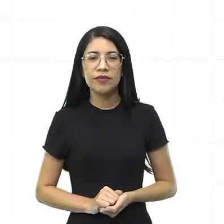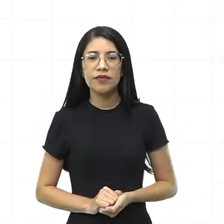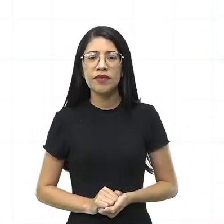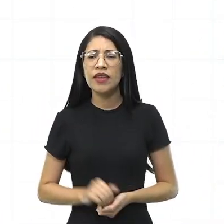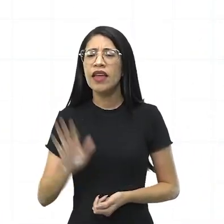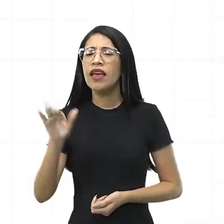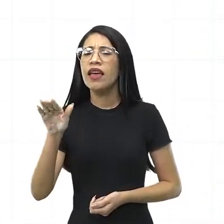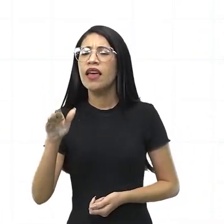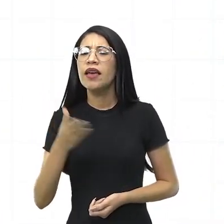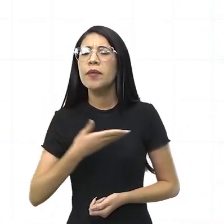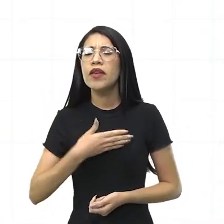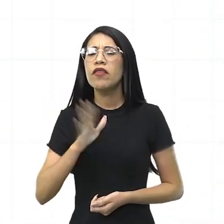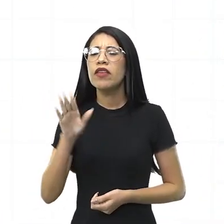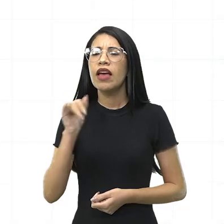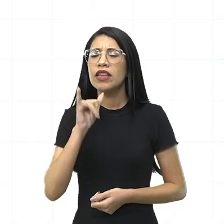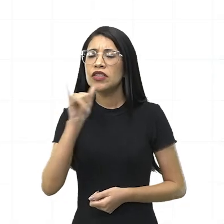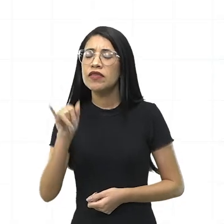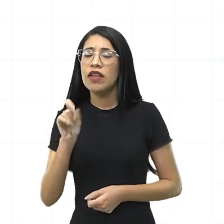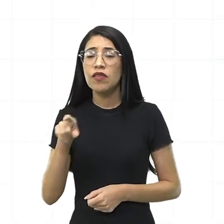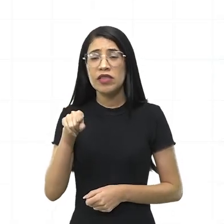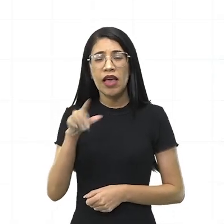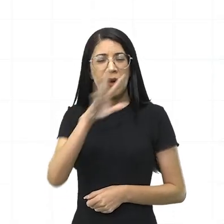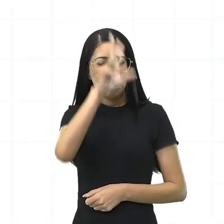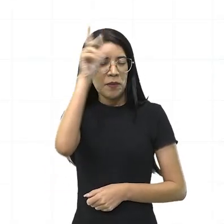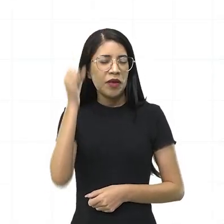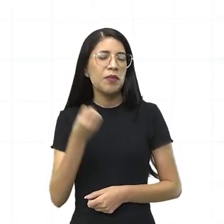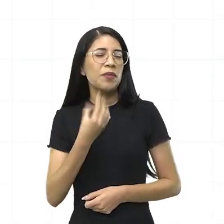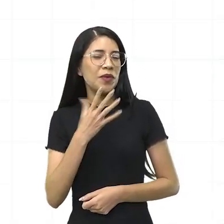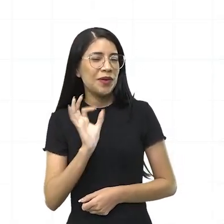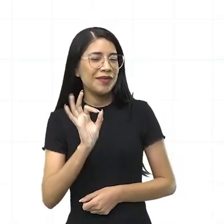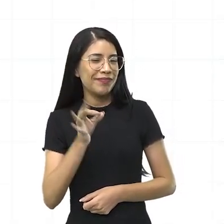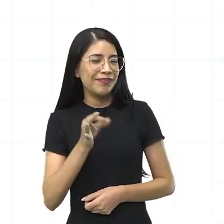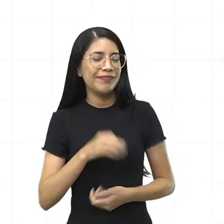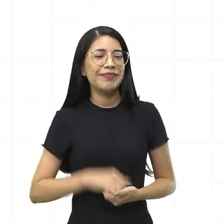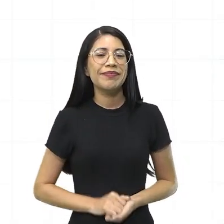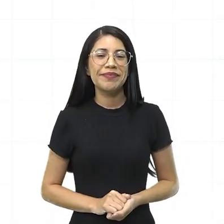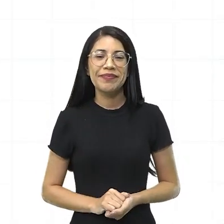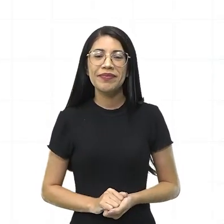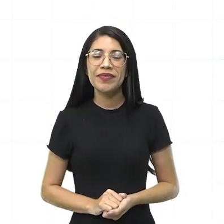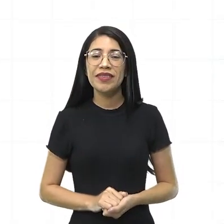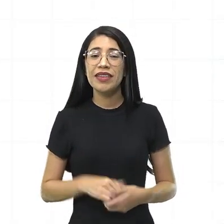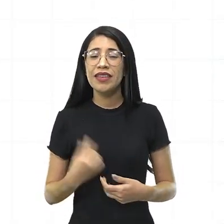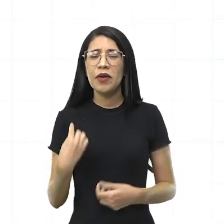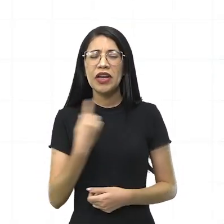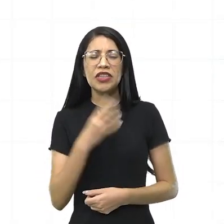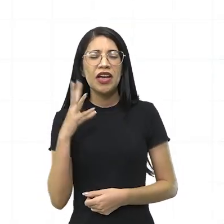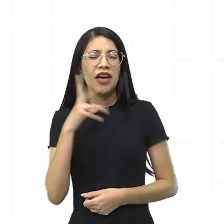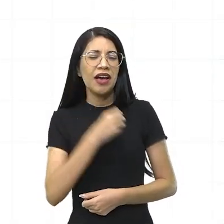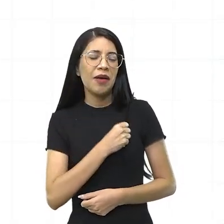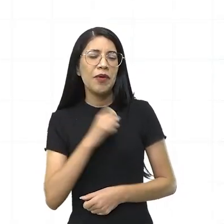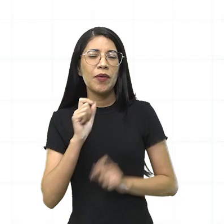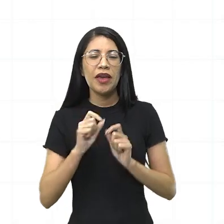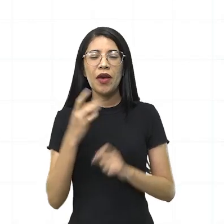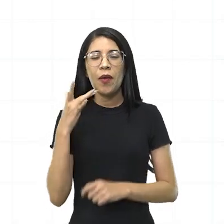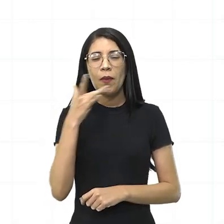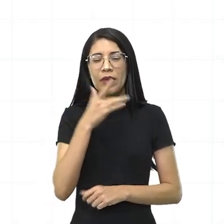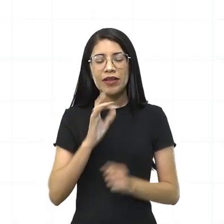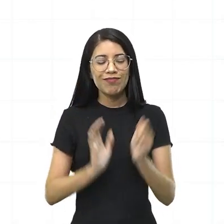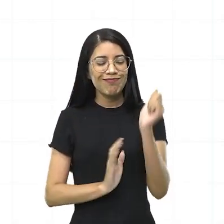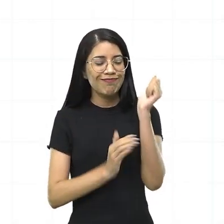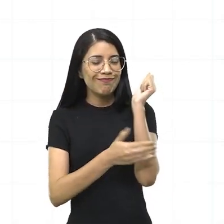Ei, mano, deixa eu te falar, ser amazonense é bom demais, não tem? A gente ama comer aquele tambaqui